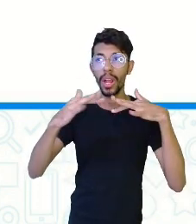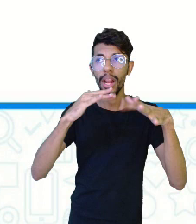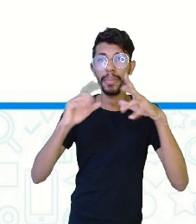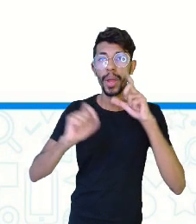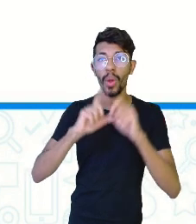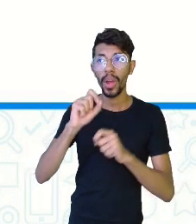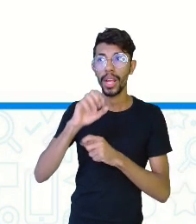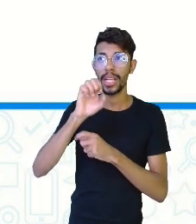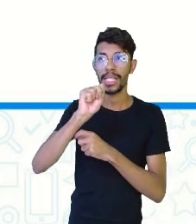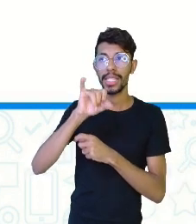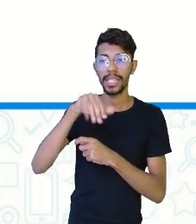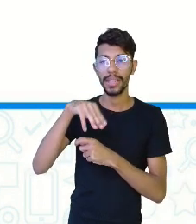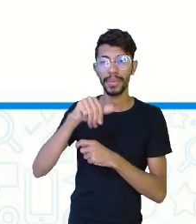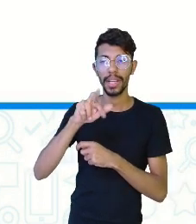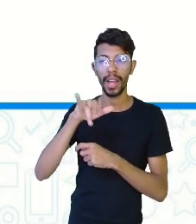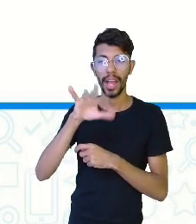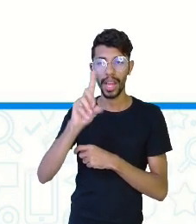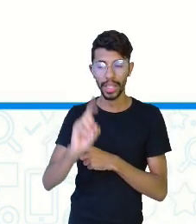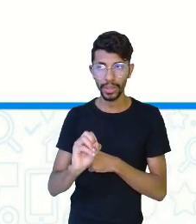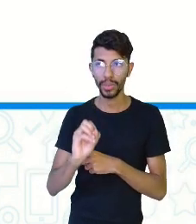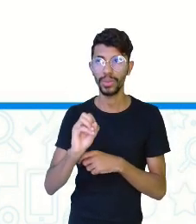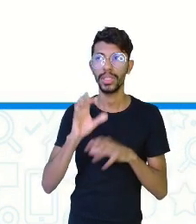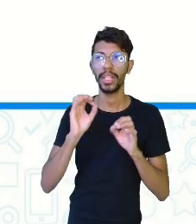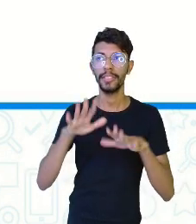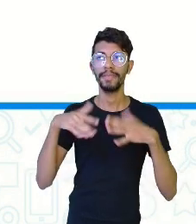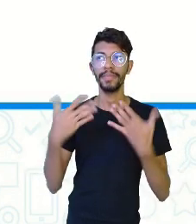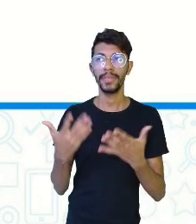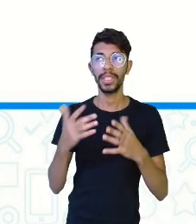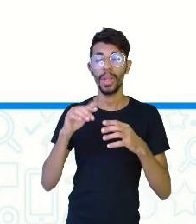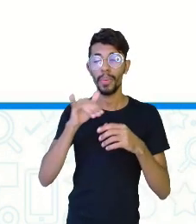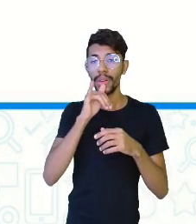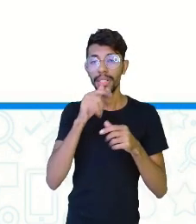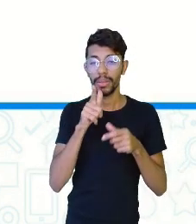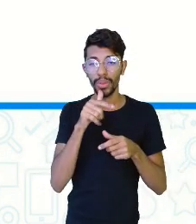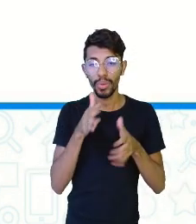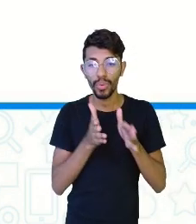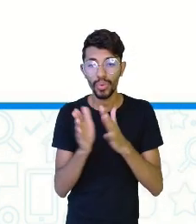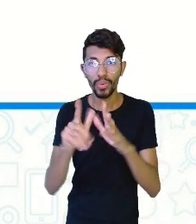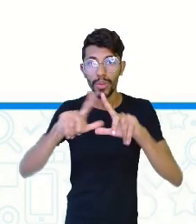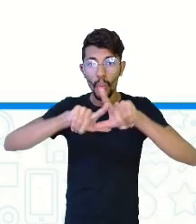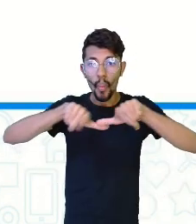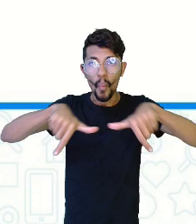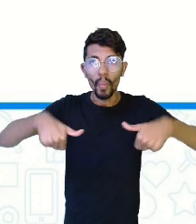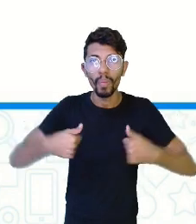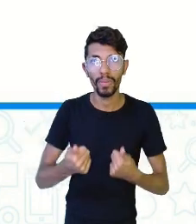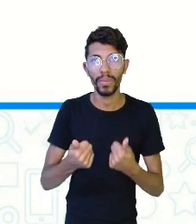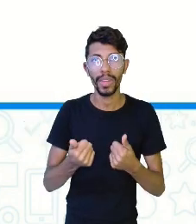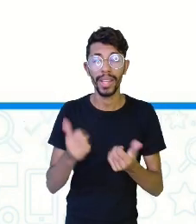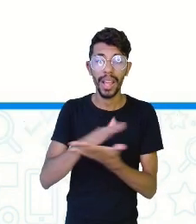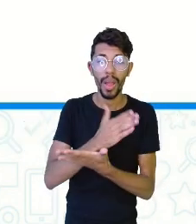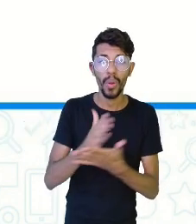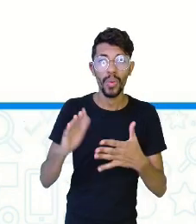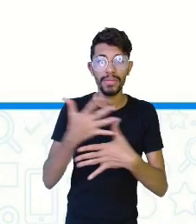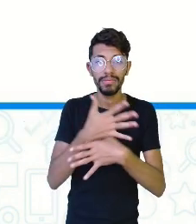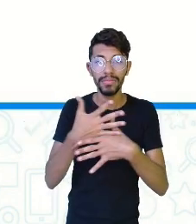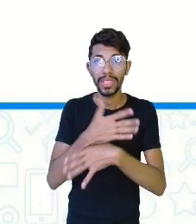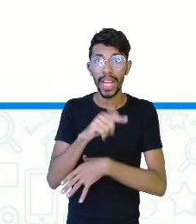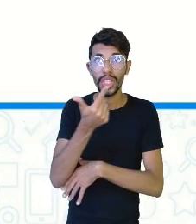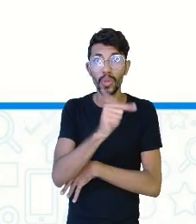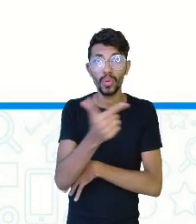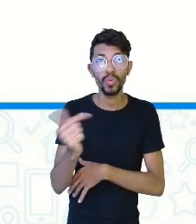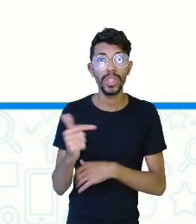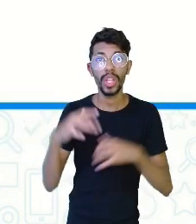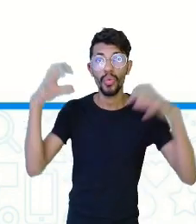secarem completamente, além de cidades inteiras ficarem sem chuva durante